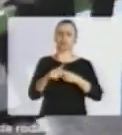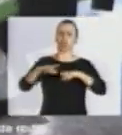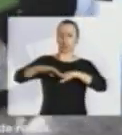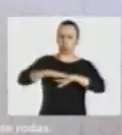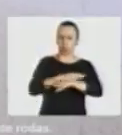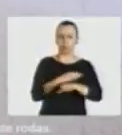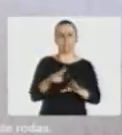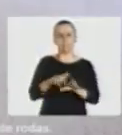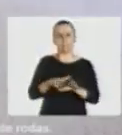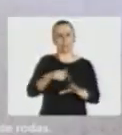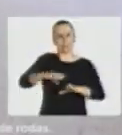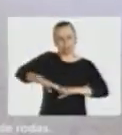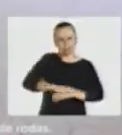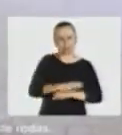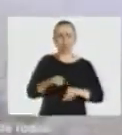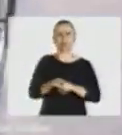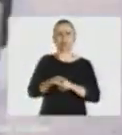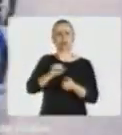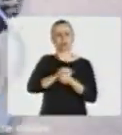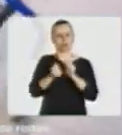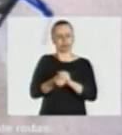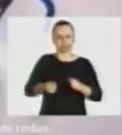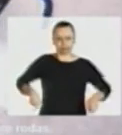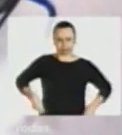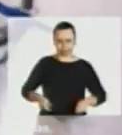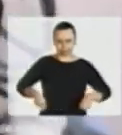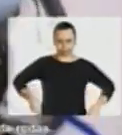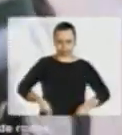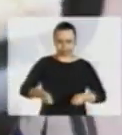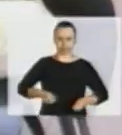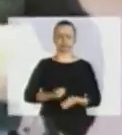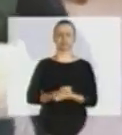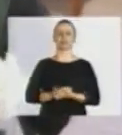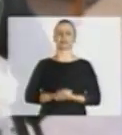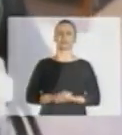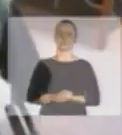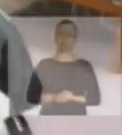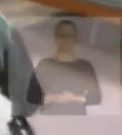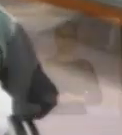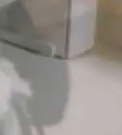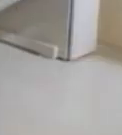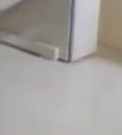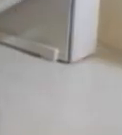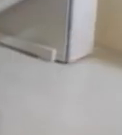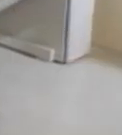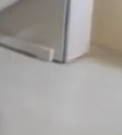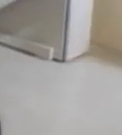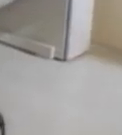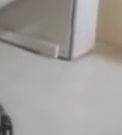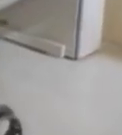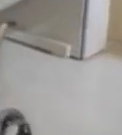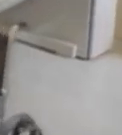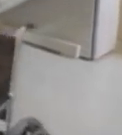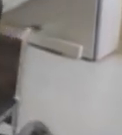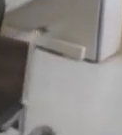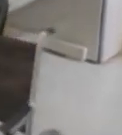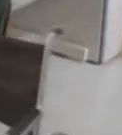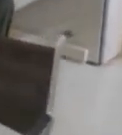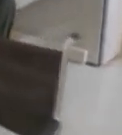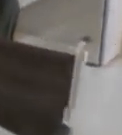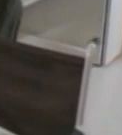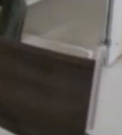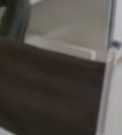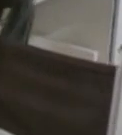de órteses próteses e adaptação de cadeiras de rodas na sala de fisioterapia menino manobra cadeira de rodas mulher é